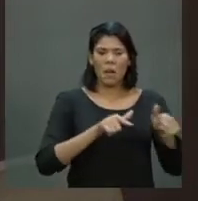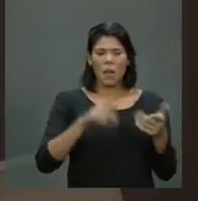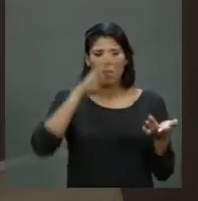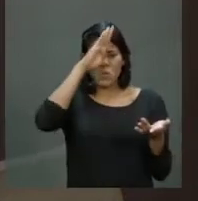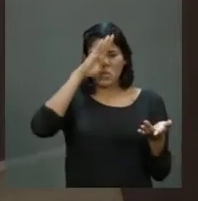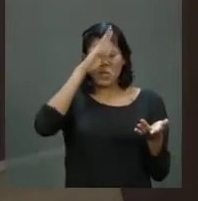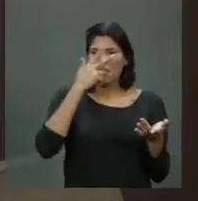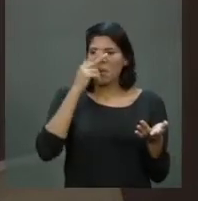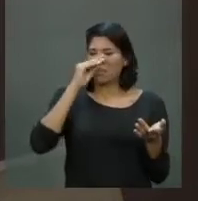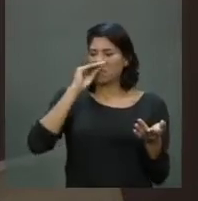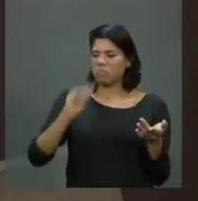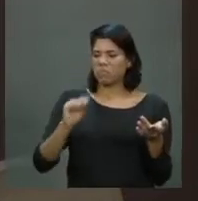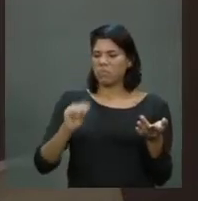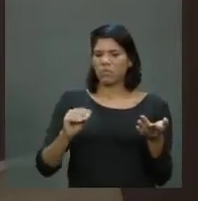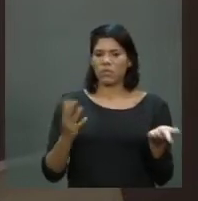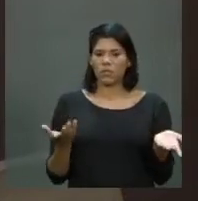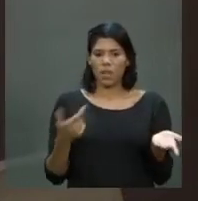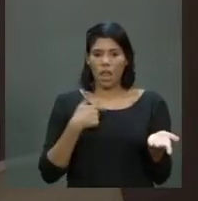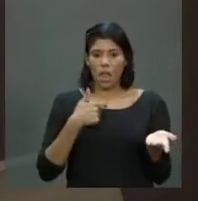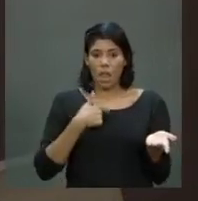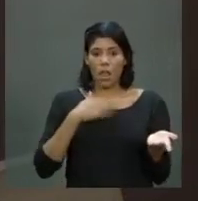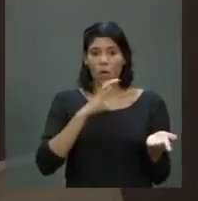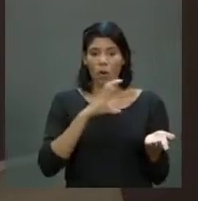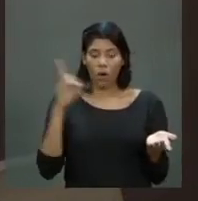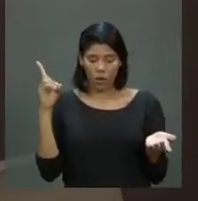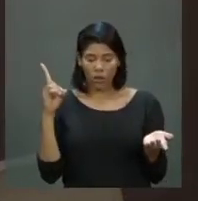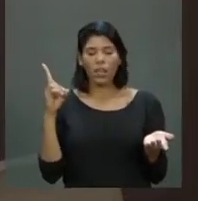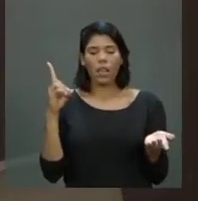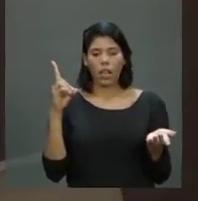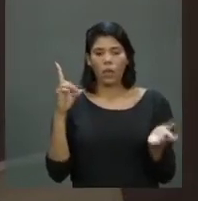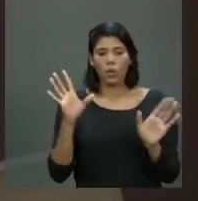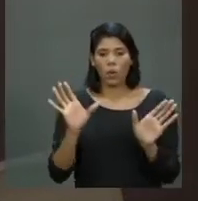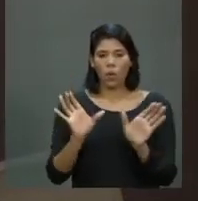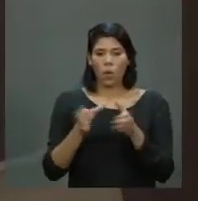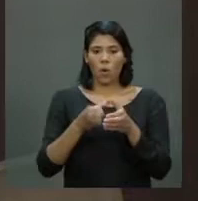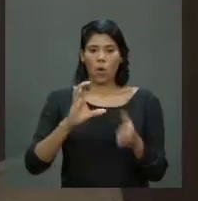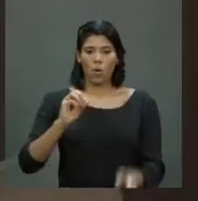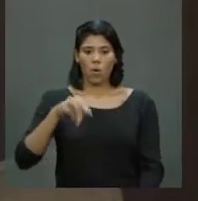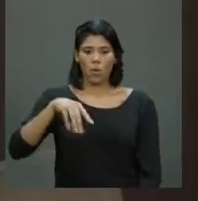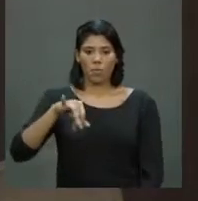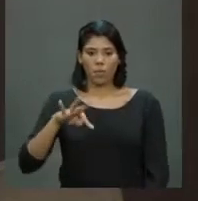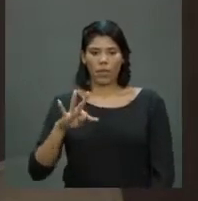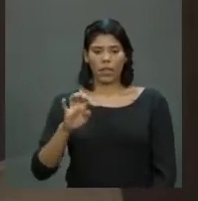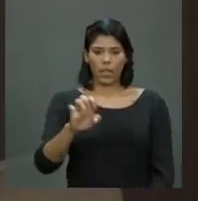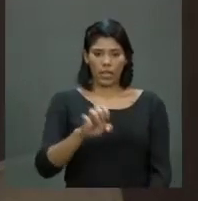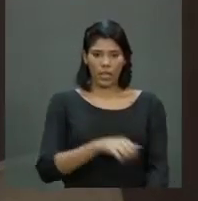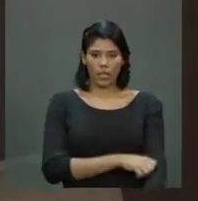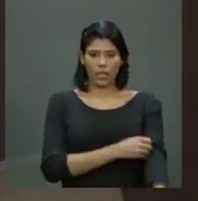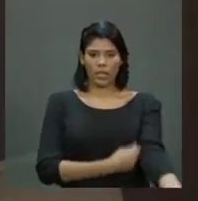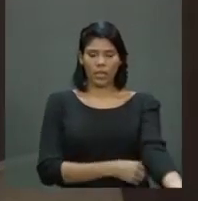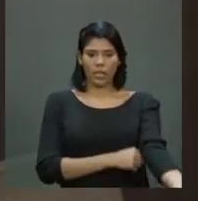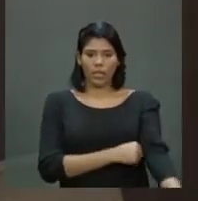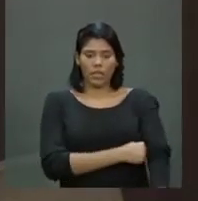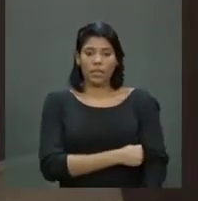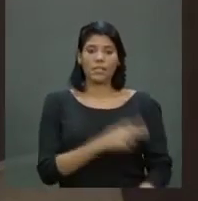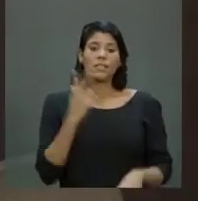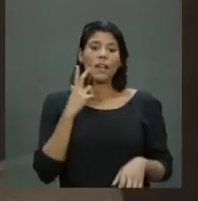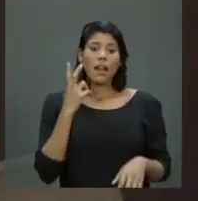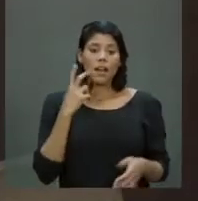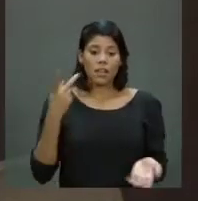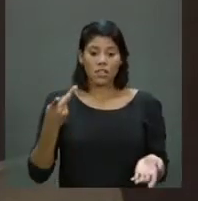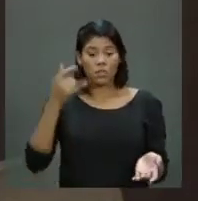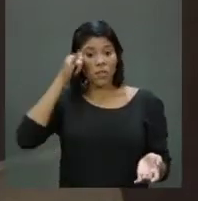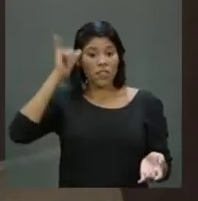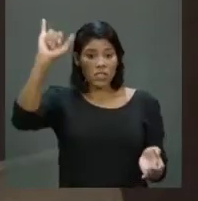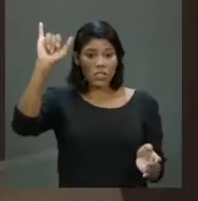eu coordeno um comitê cearense pela prevenção de homicídios. 73% dos homicídios de